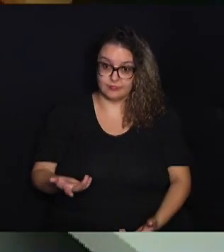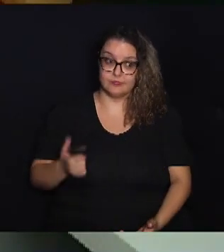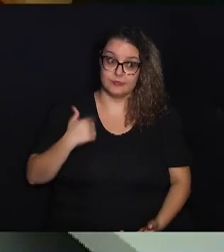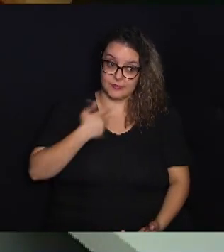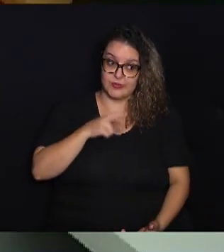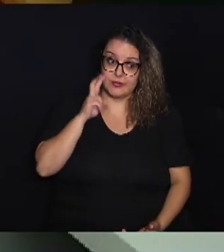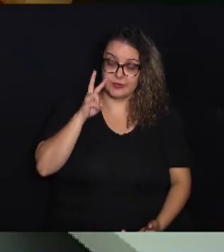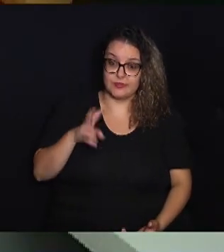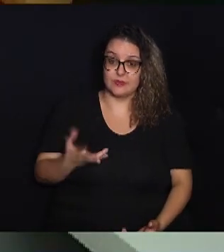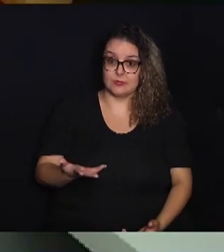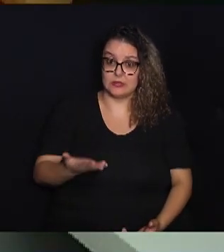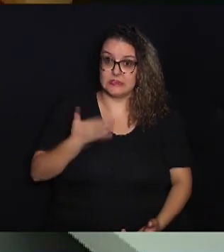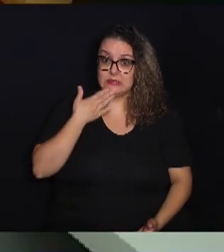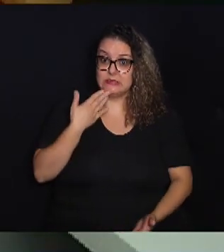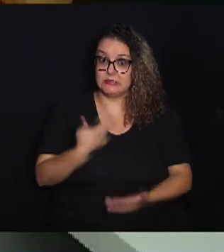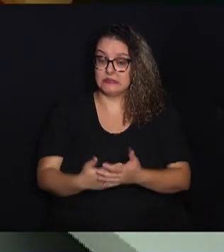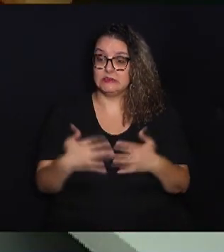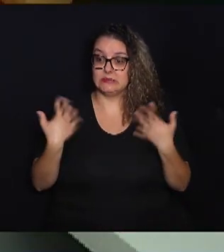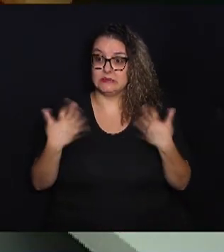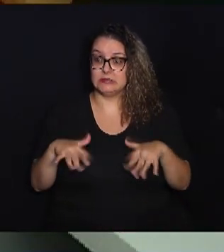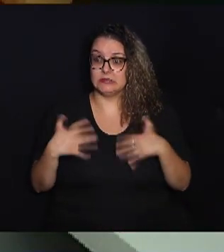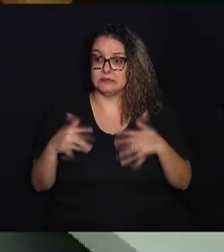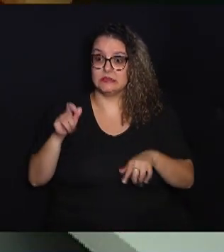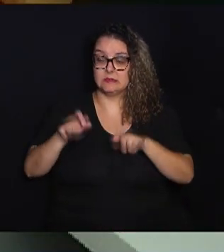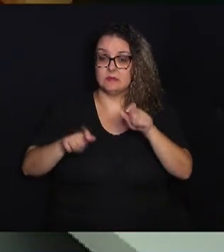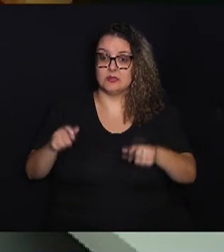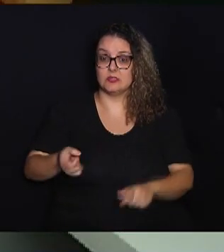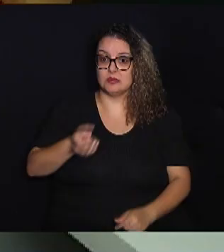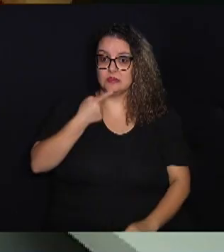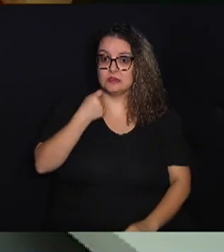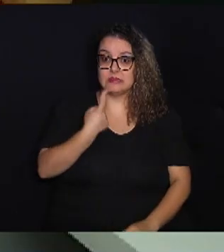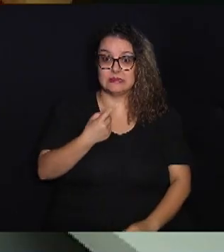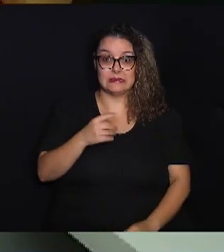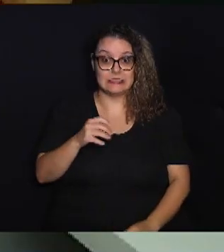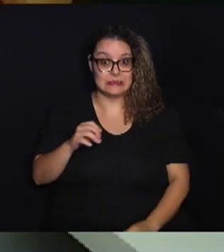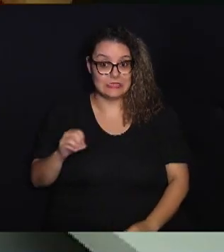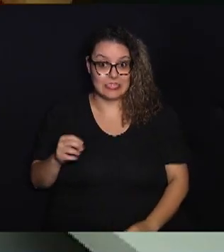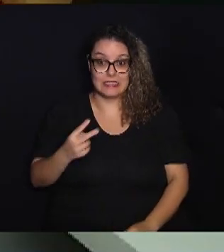assim, assustadores de pessoas tomando